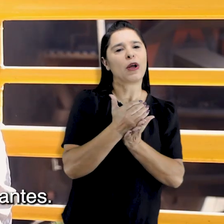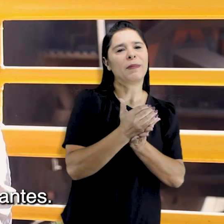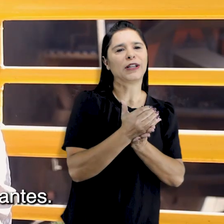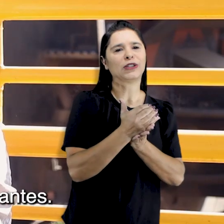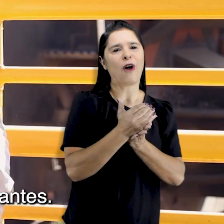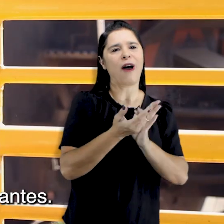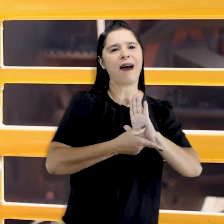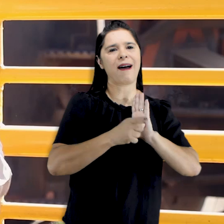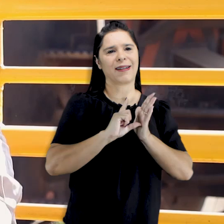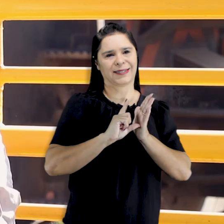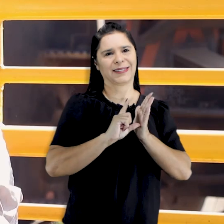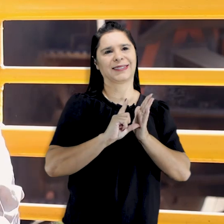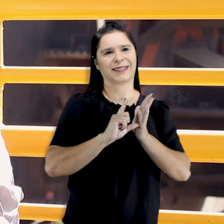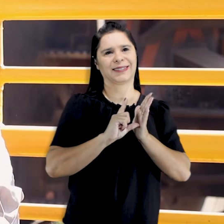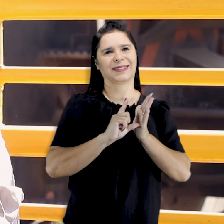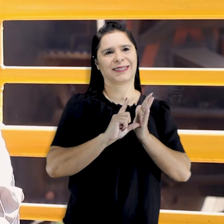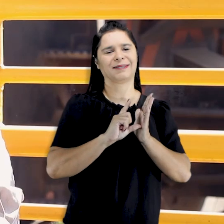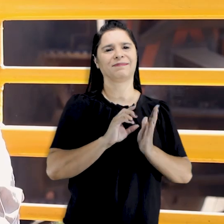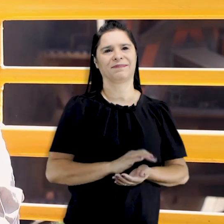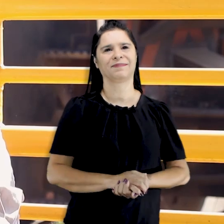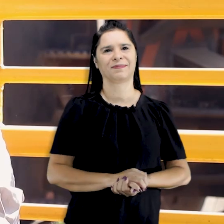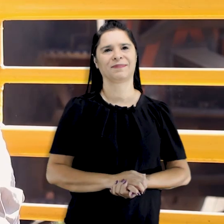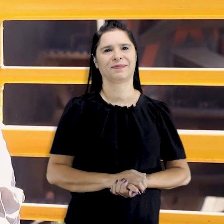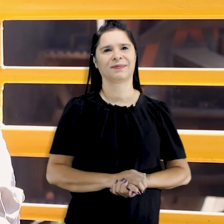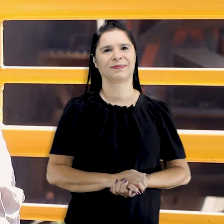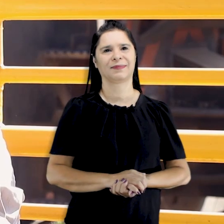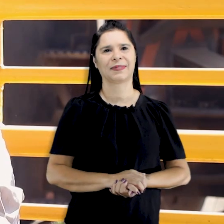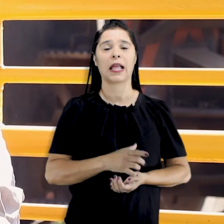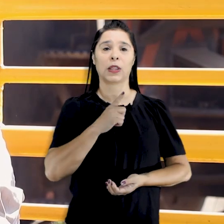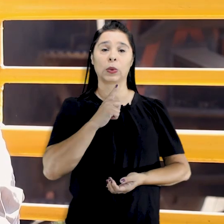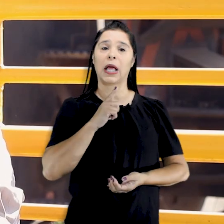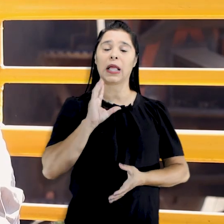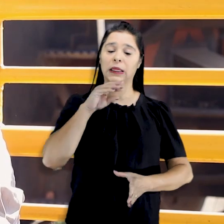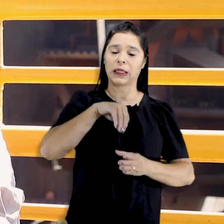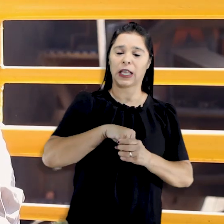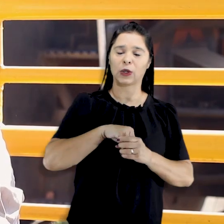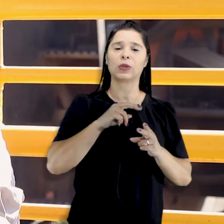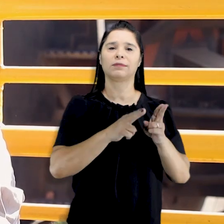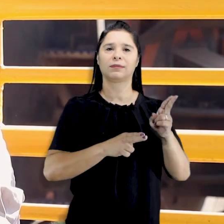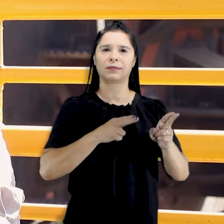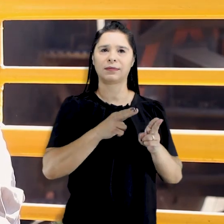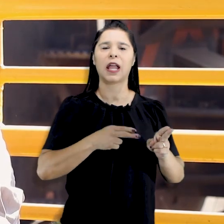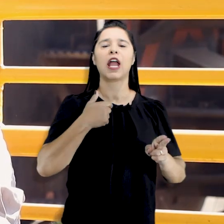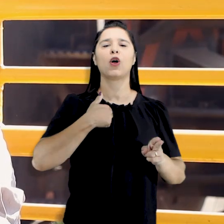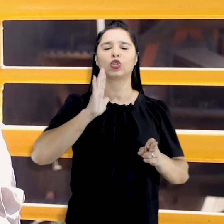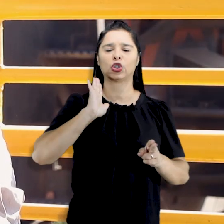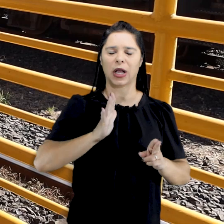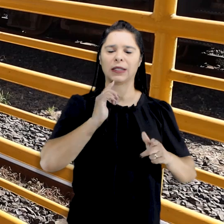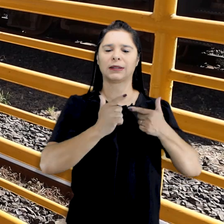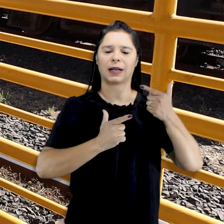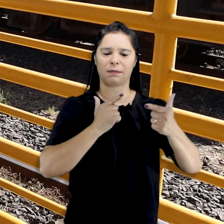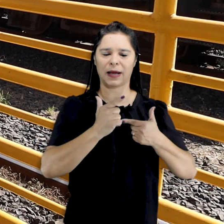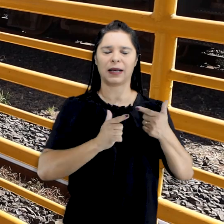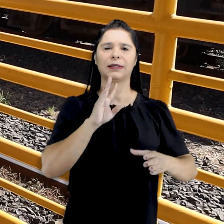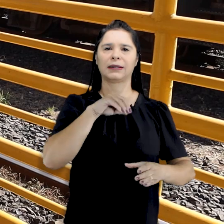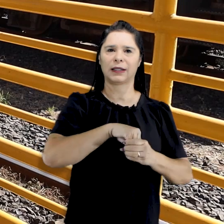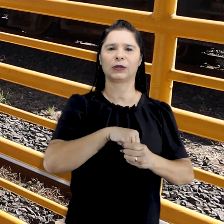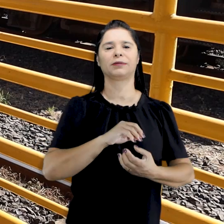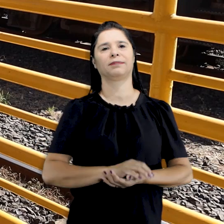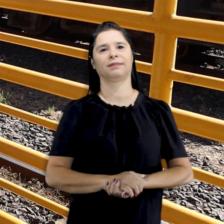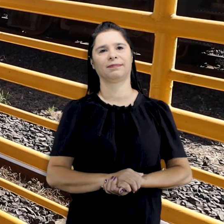começou antes mesmo de eu estar na ferrovia, já era ferroviário,